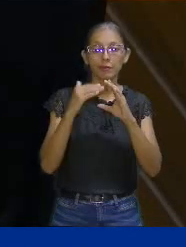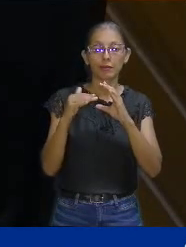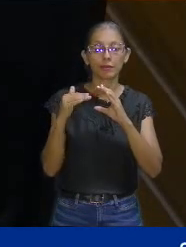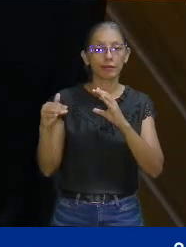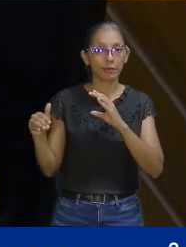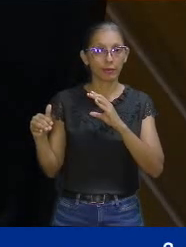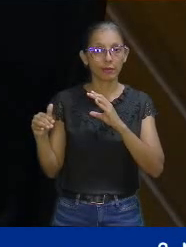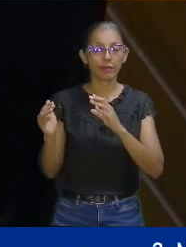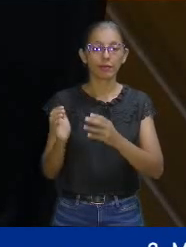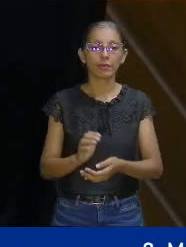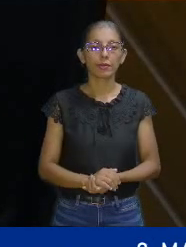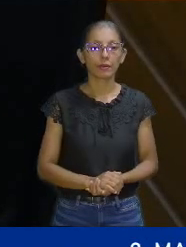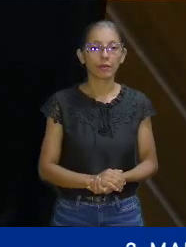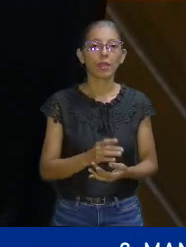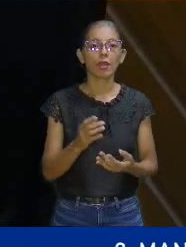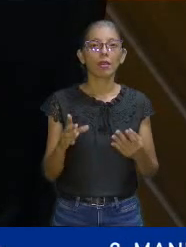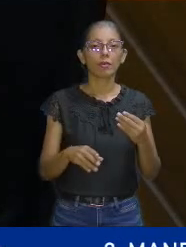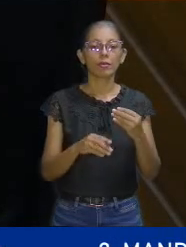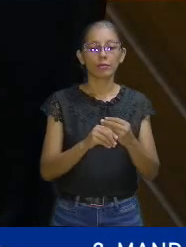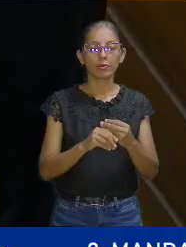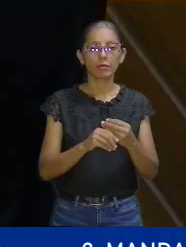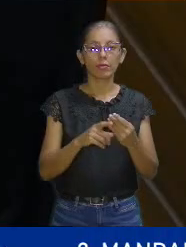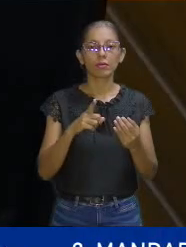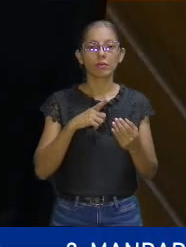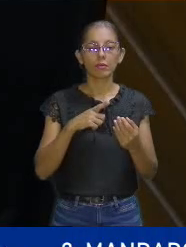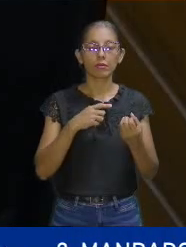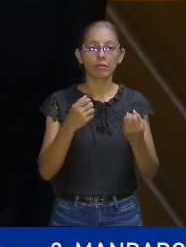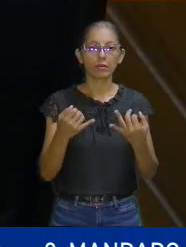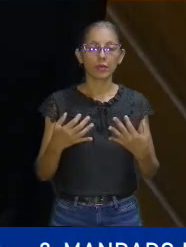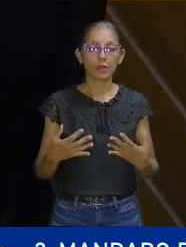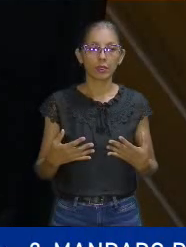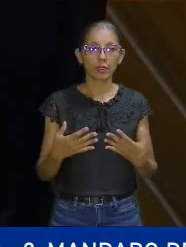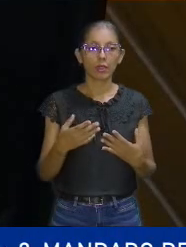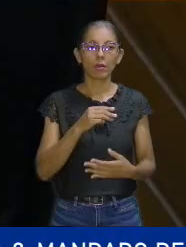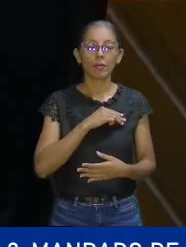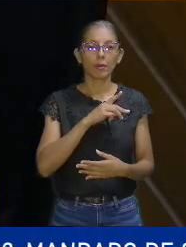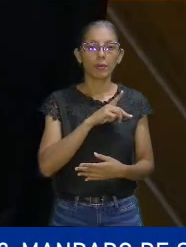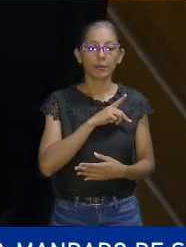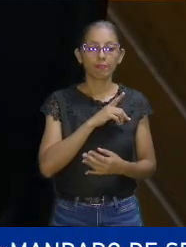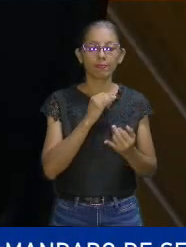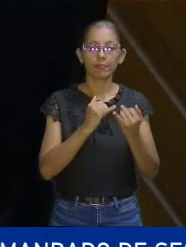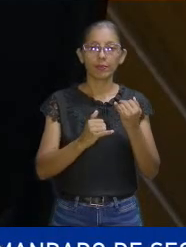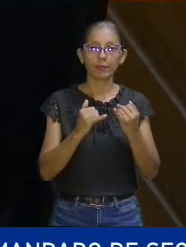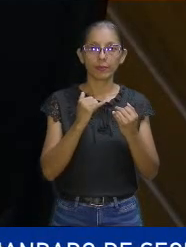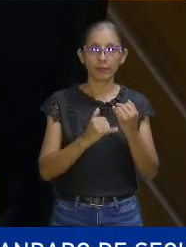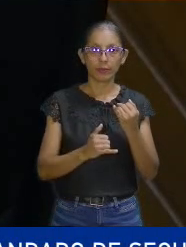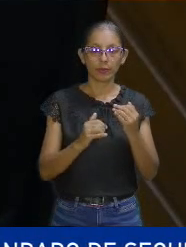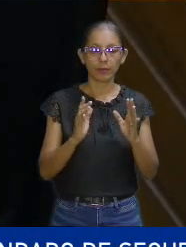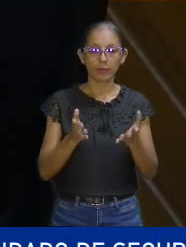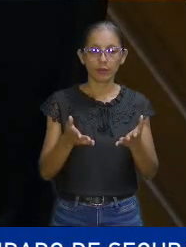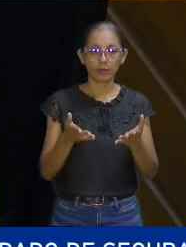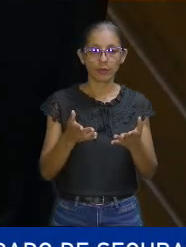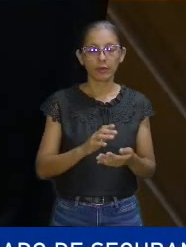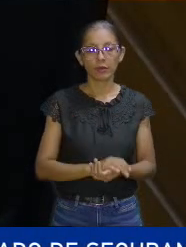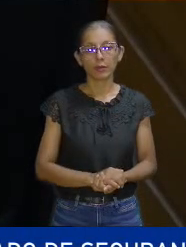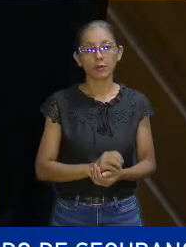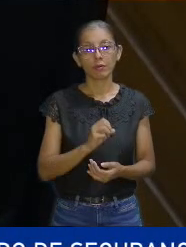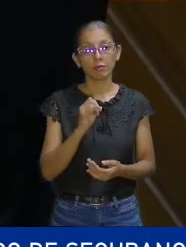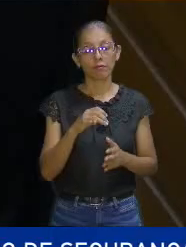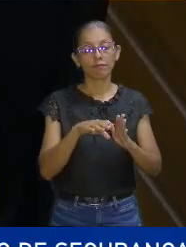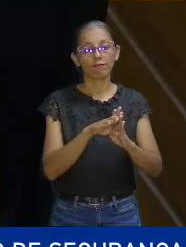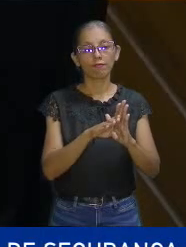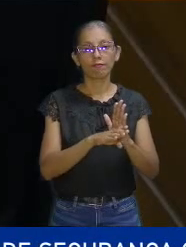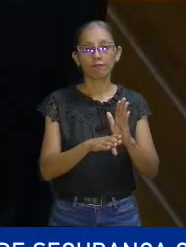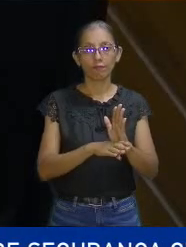Eleitoral, por sua vez, manifestou-se pelo deferimento parcial apenas quanto ao pedido de visualização das escalas de